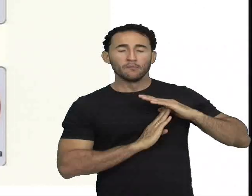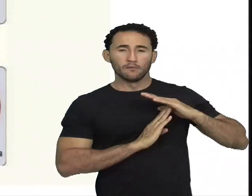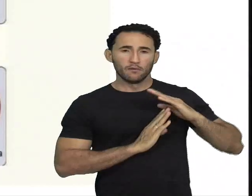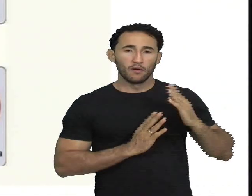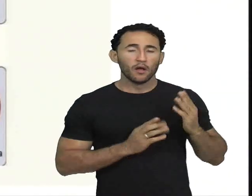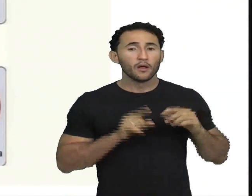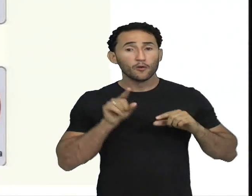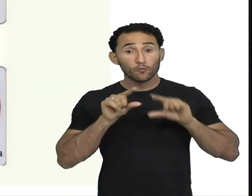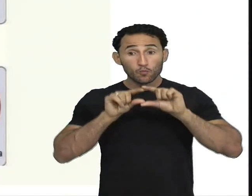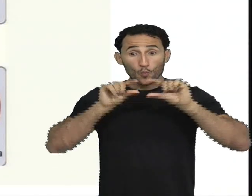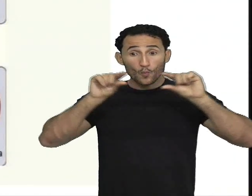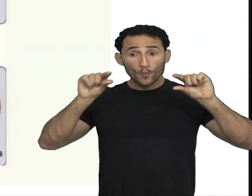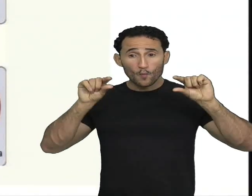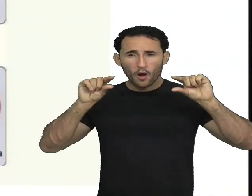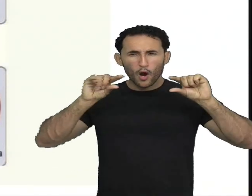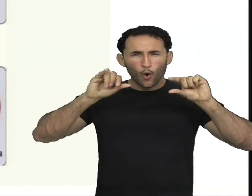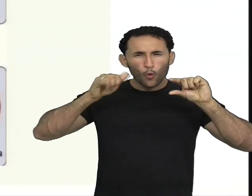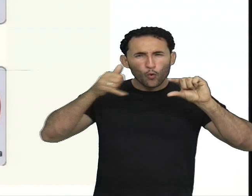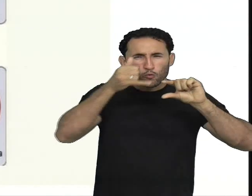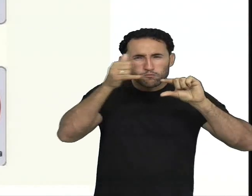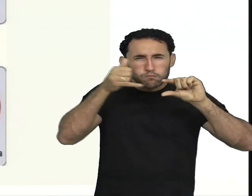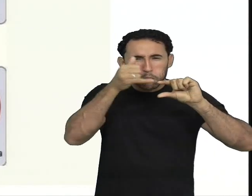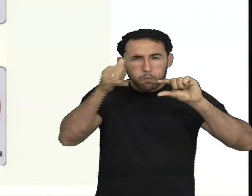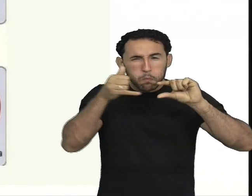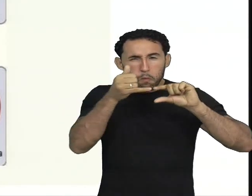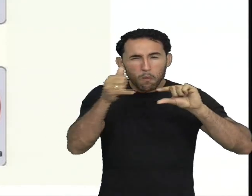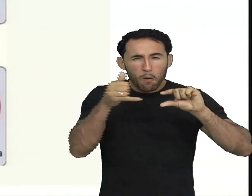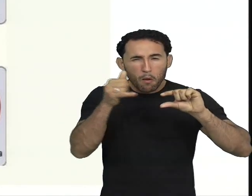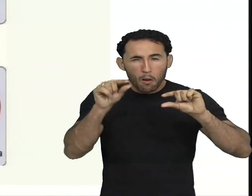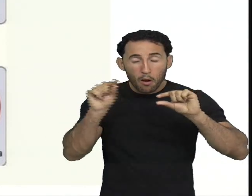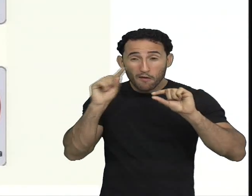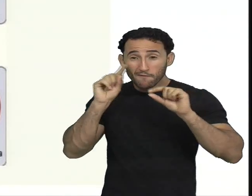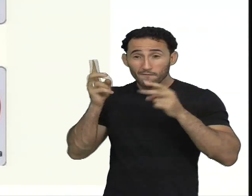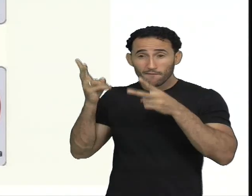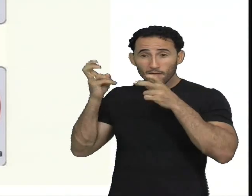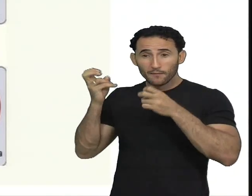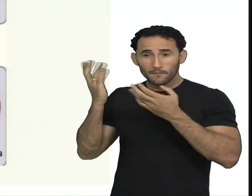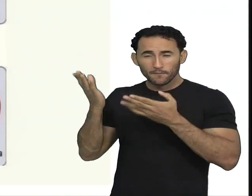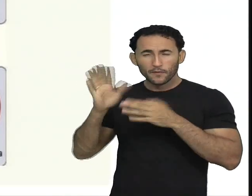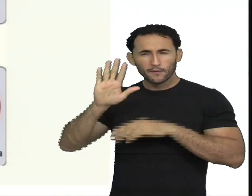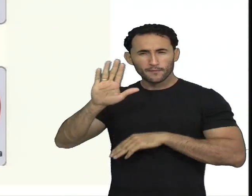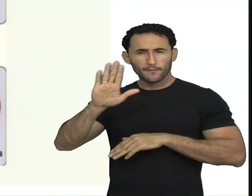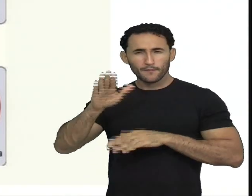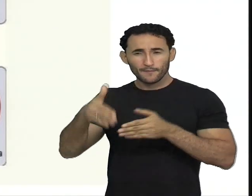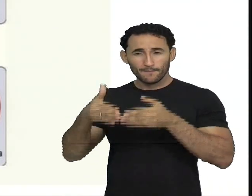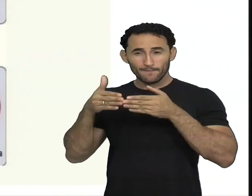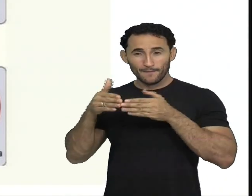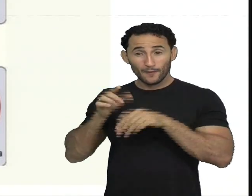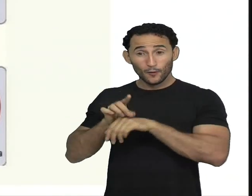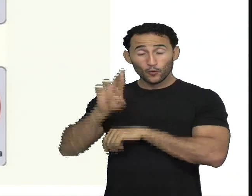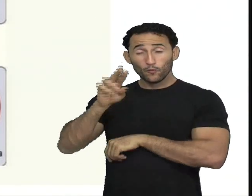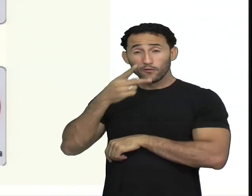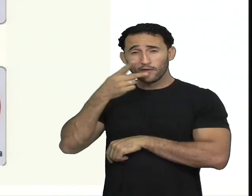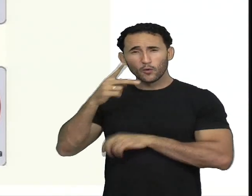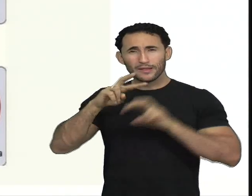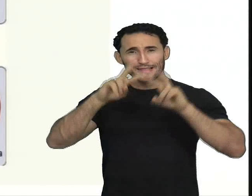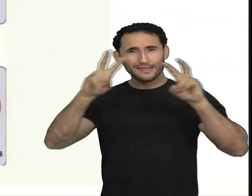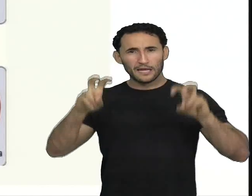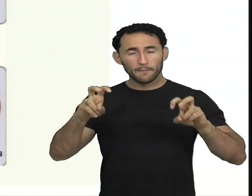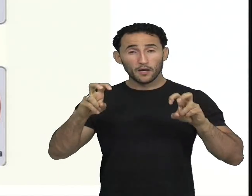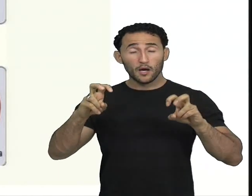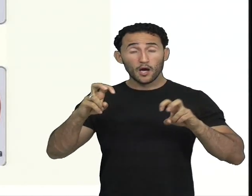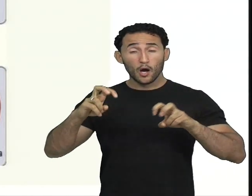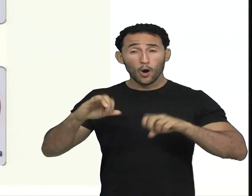Aqui é um vaso na parte de cima, um vaso com uma... Doutor, só para... Você falou em obesidade, né?